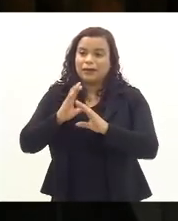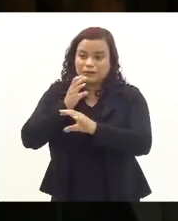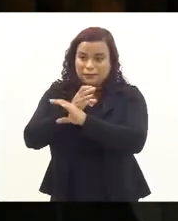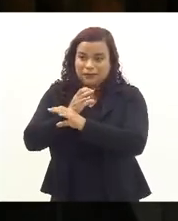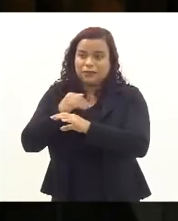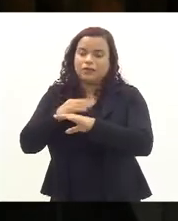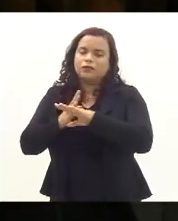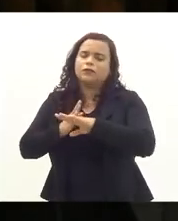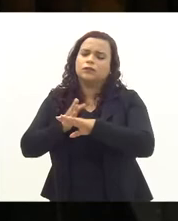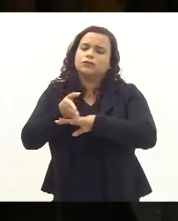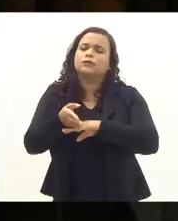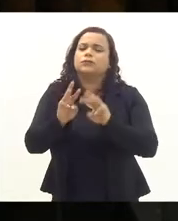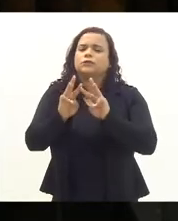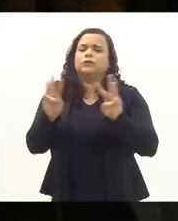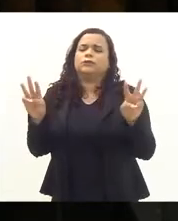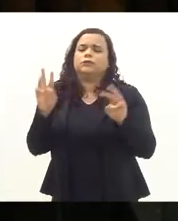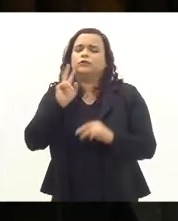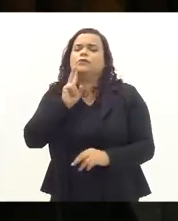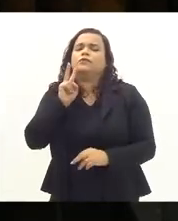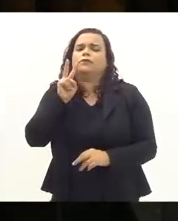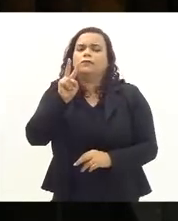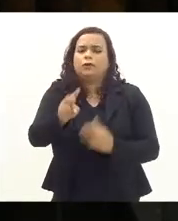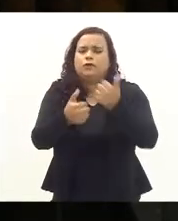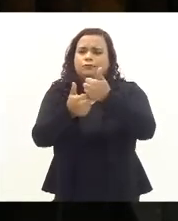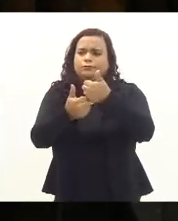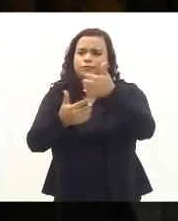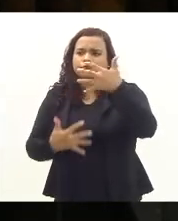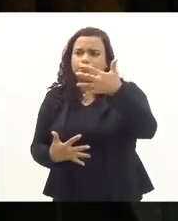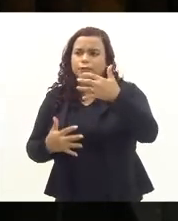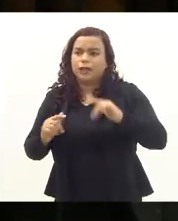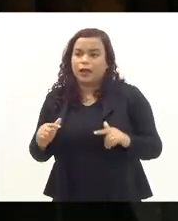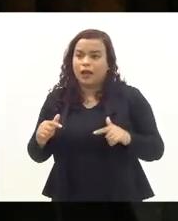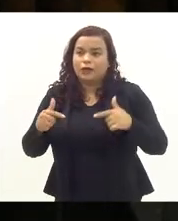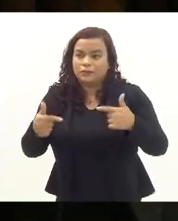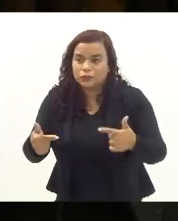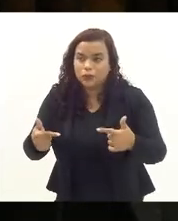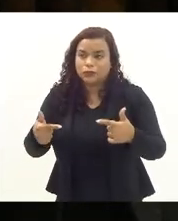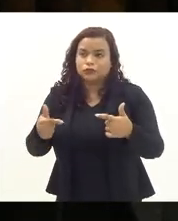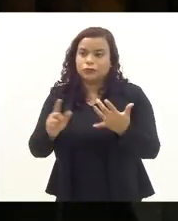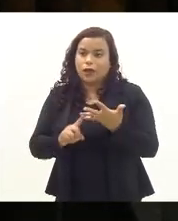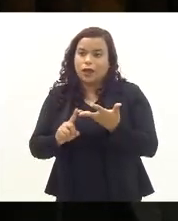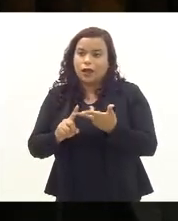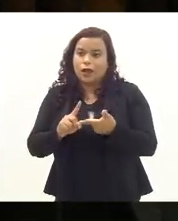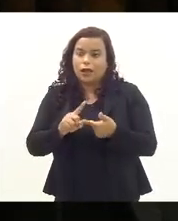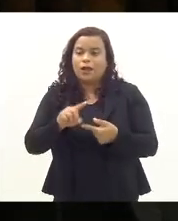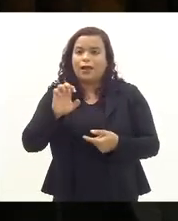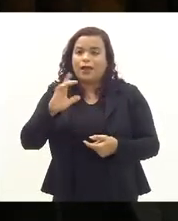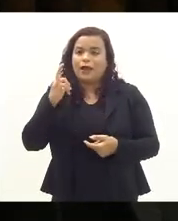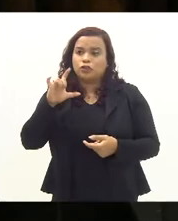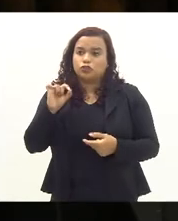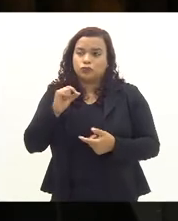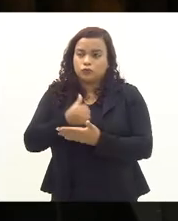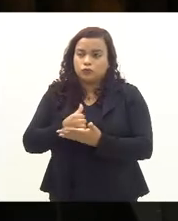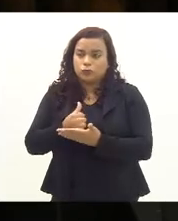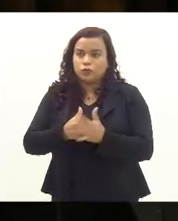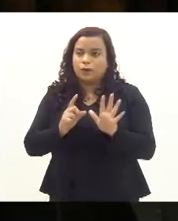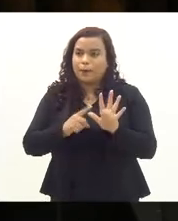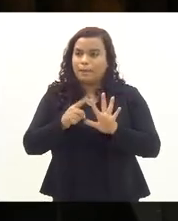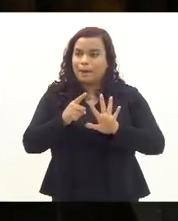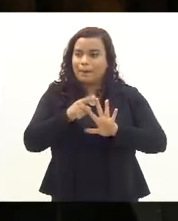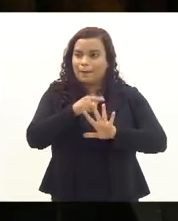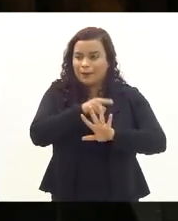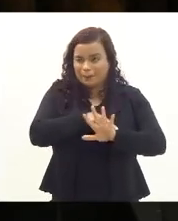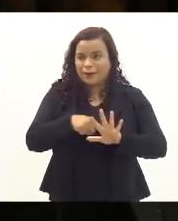civil e tiro lá ações por eixos tira retirado do site do